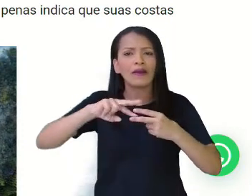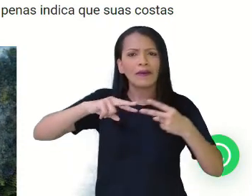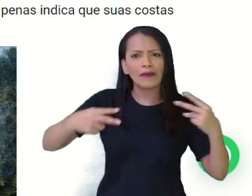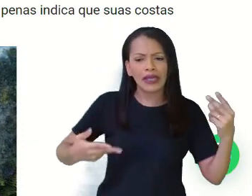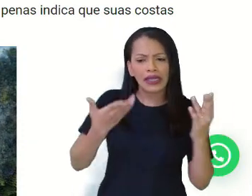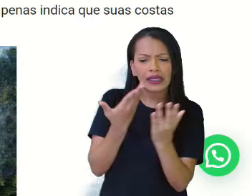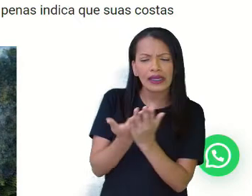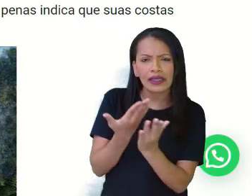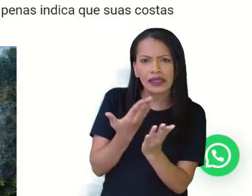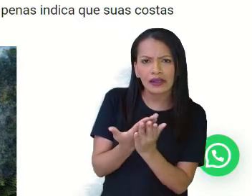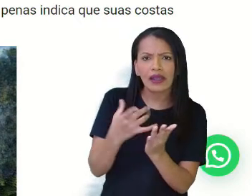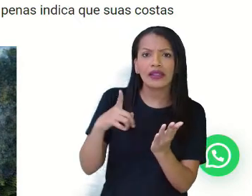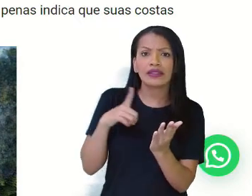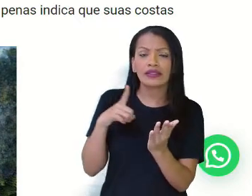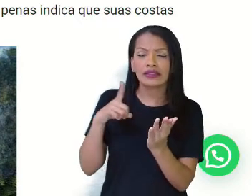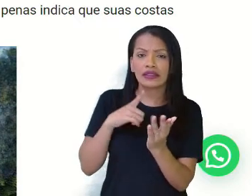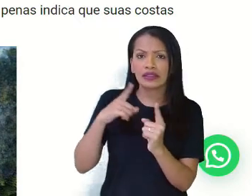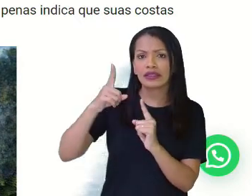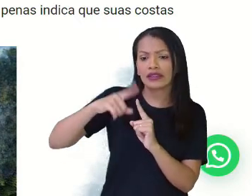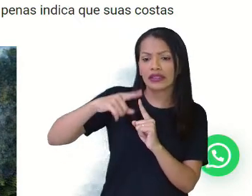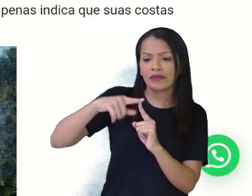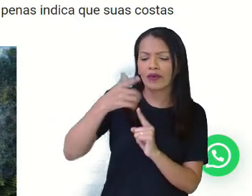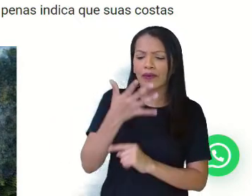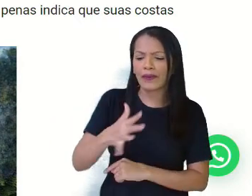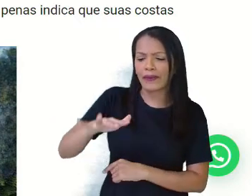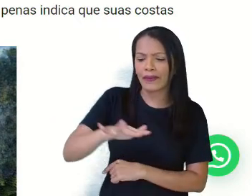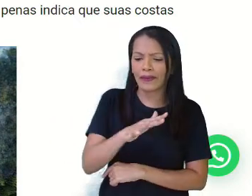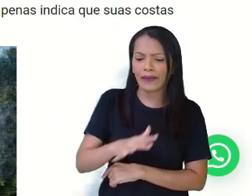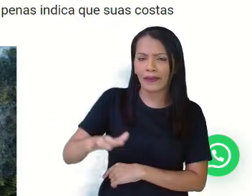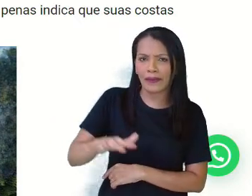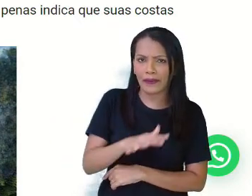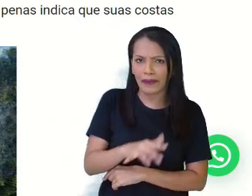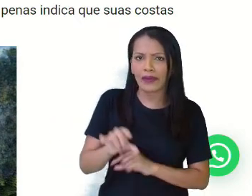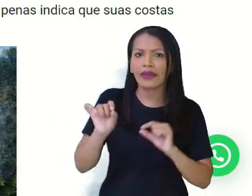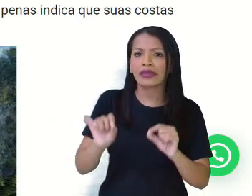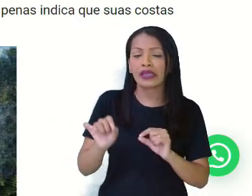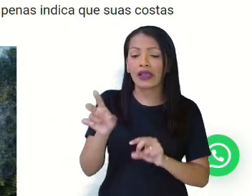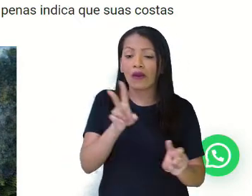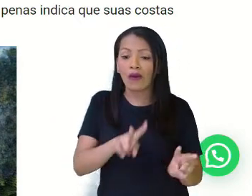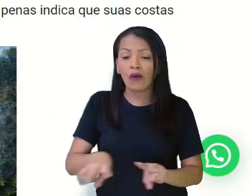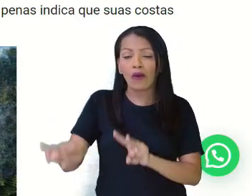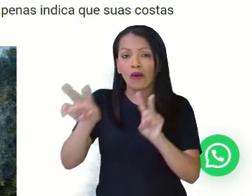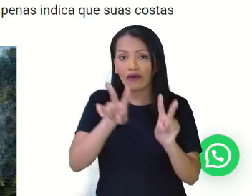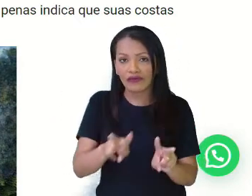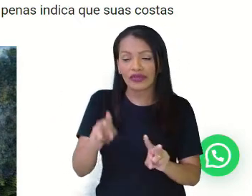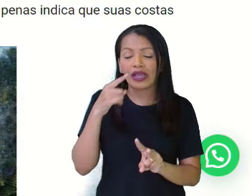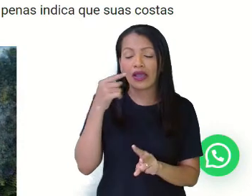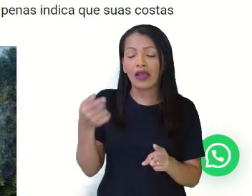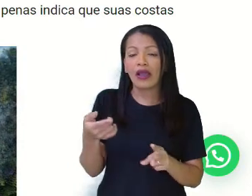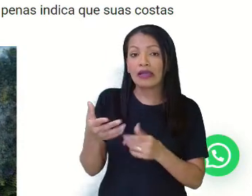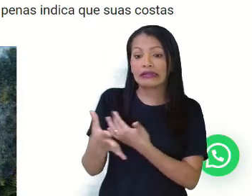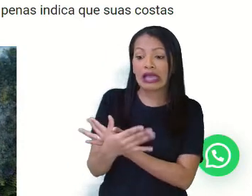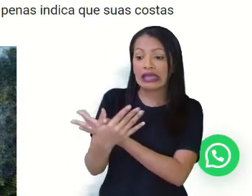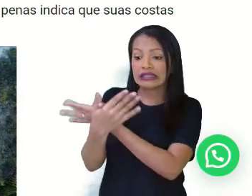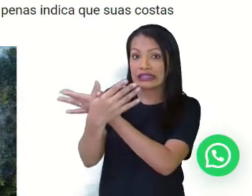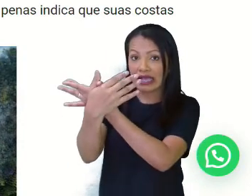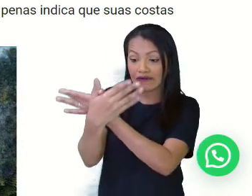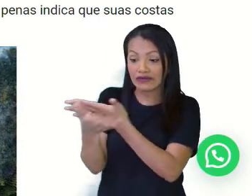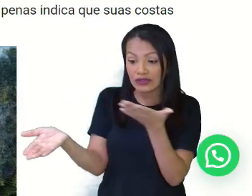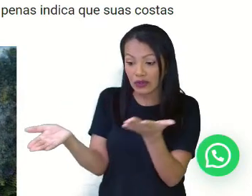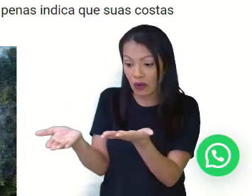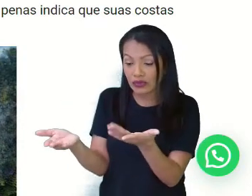estudada apresentava um tipo de penas intermediário entre os que se observam nas aves atuais e nos outros dinossauros com